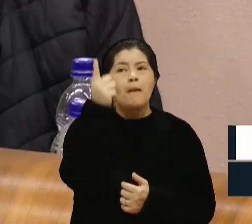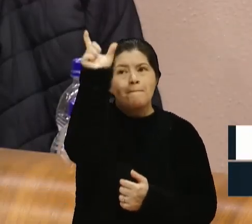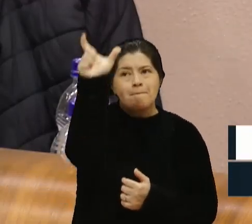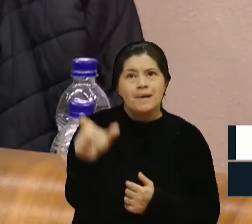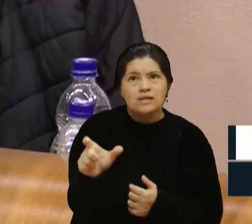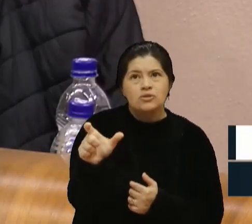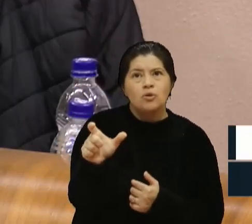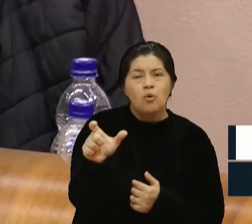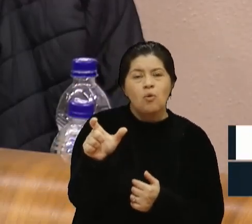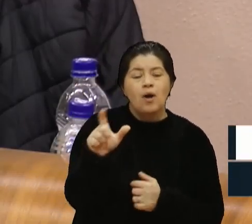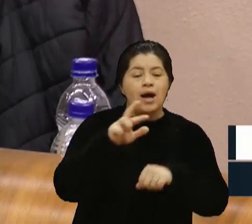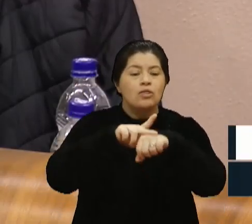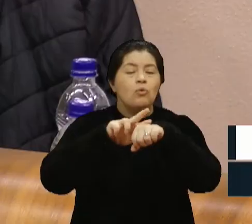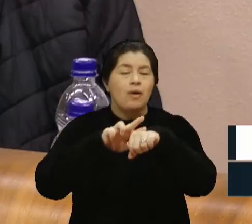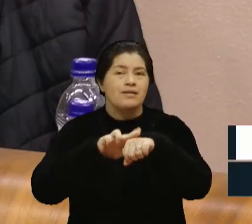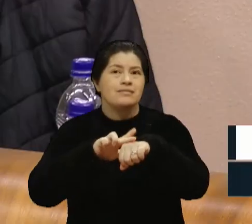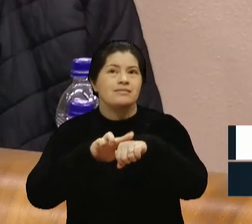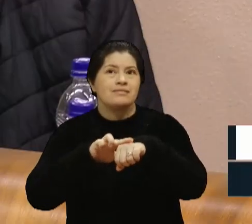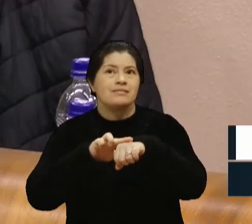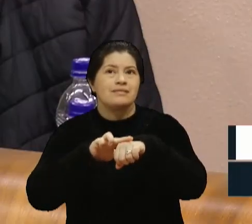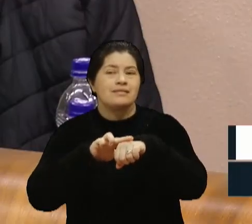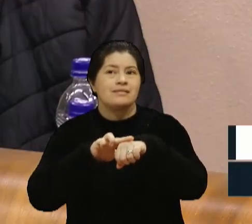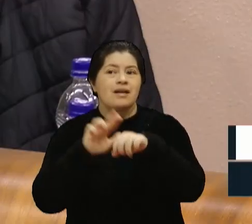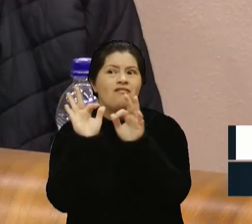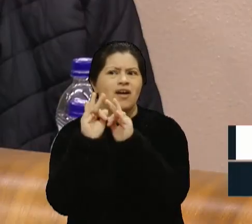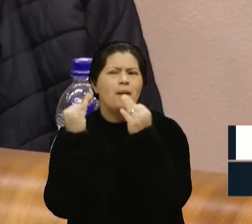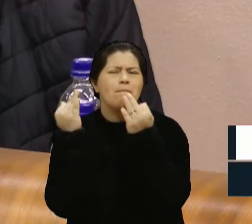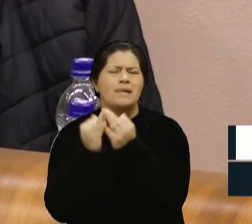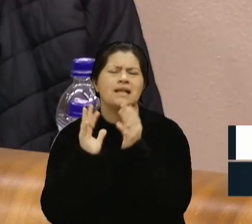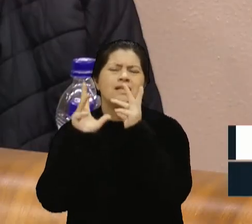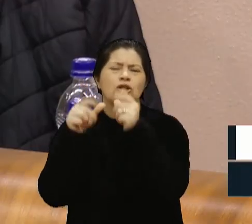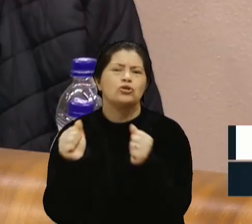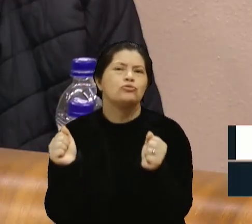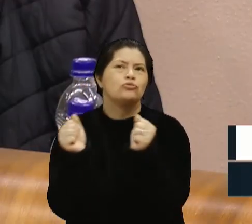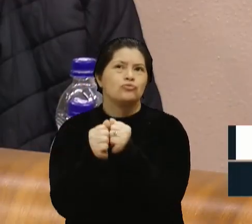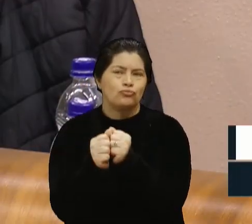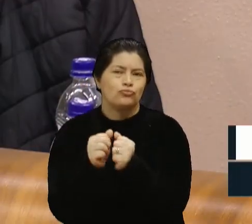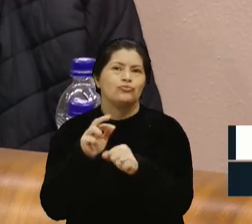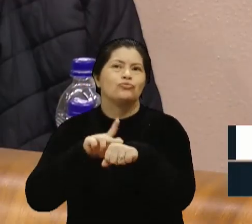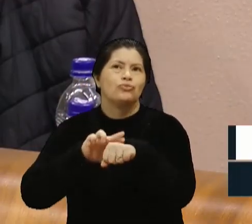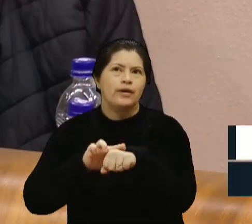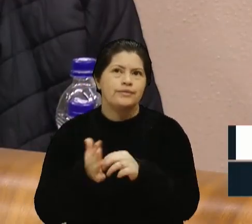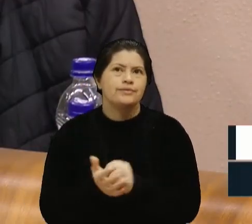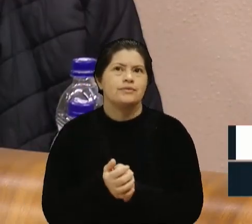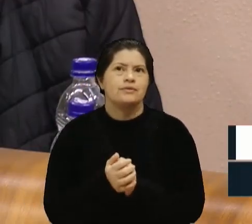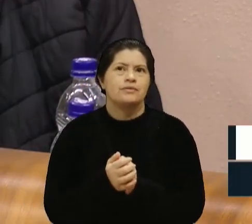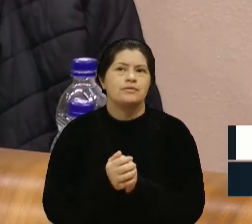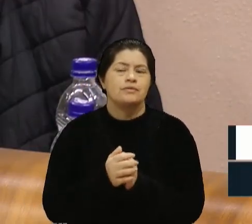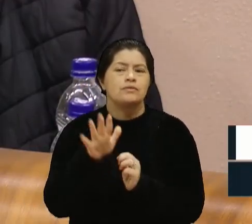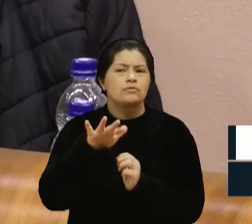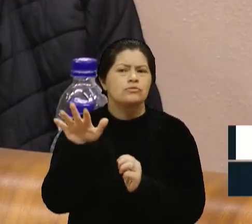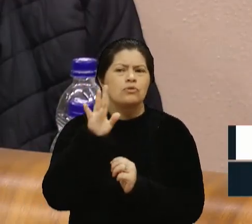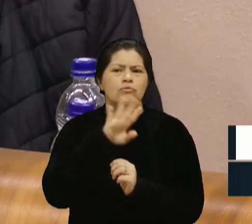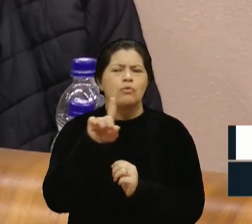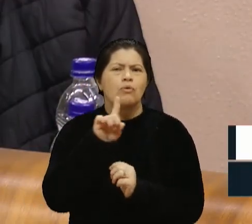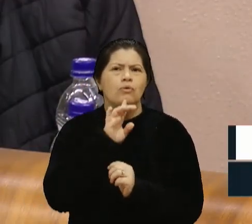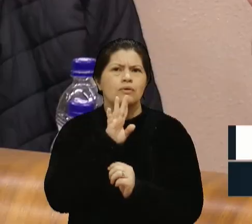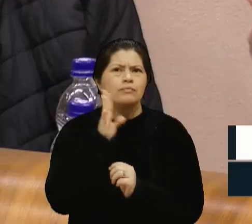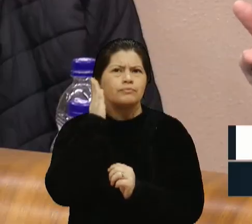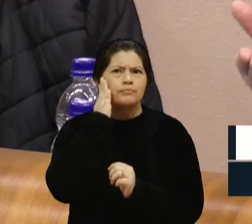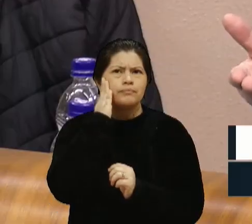pessoa adoece pela drogadição, a família toda adoece. Se os senhores não sabem, nós